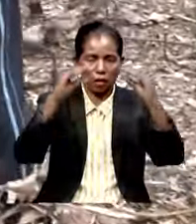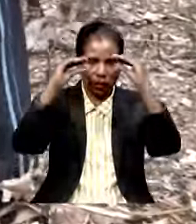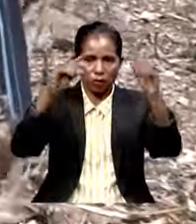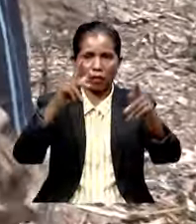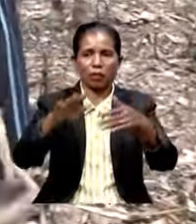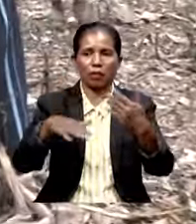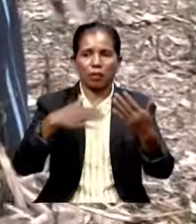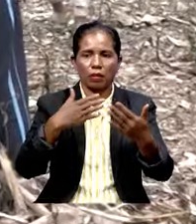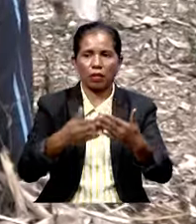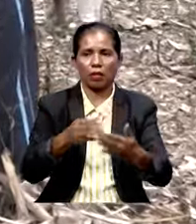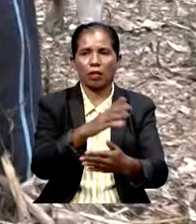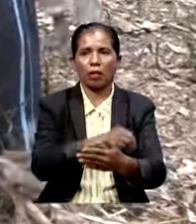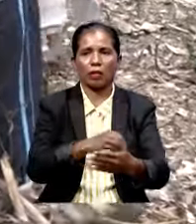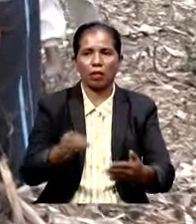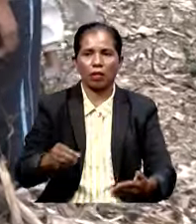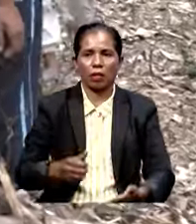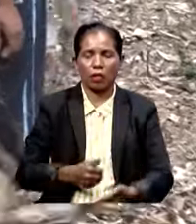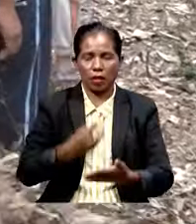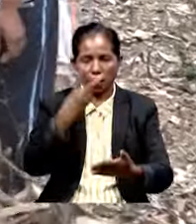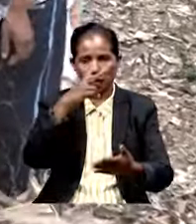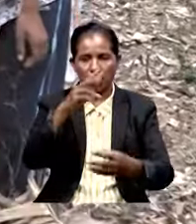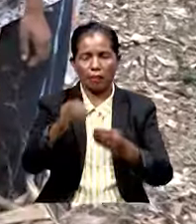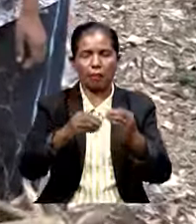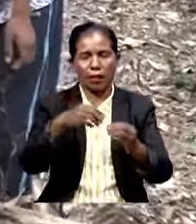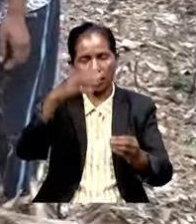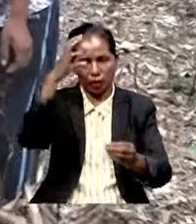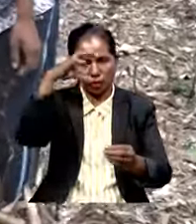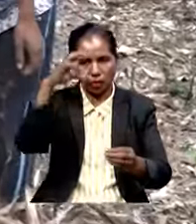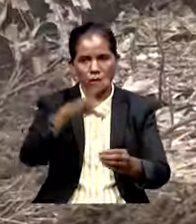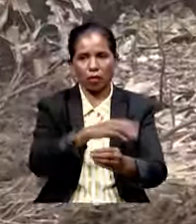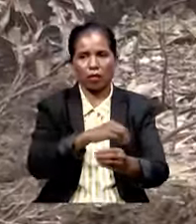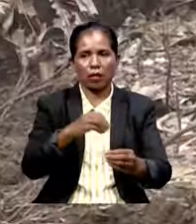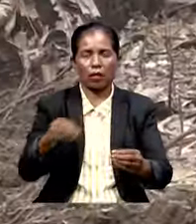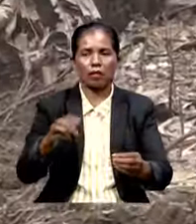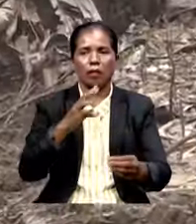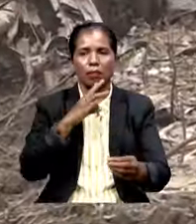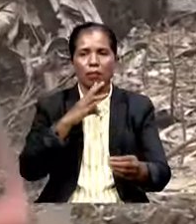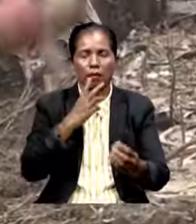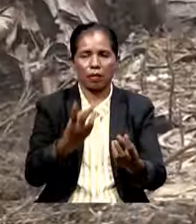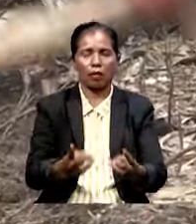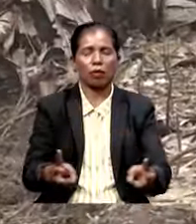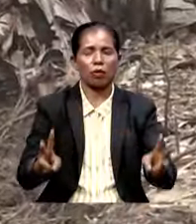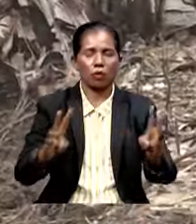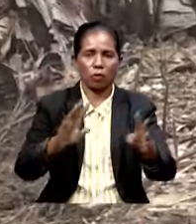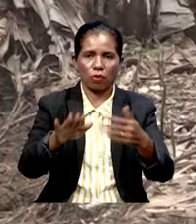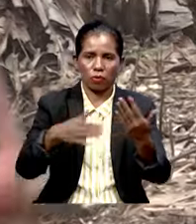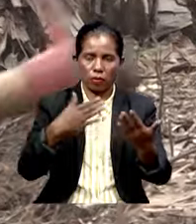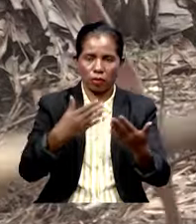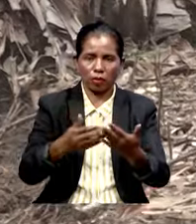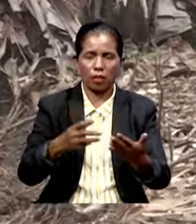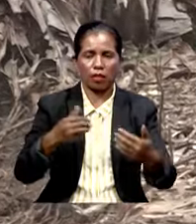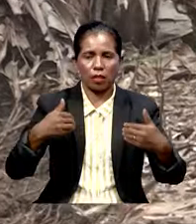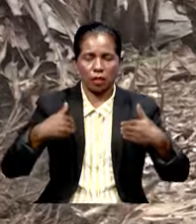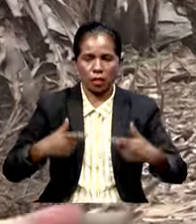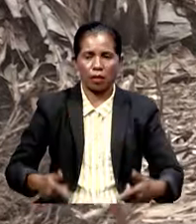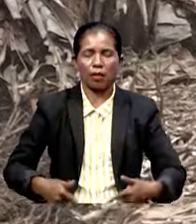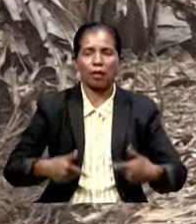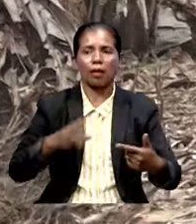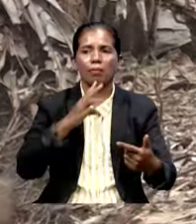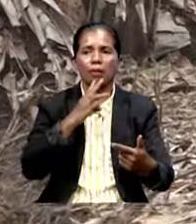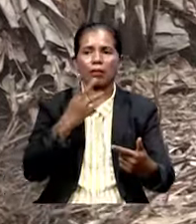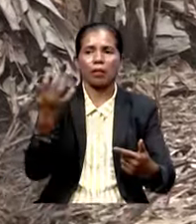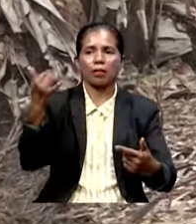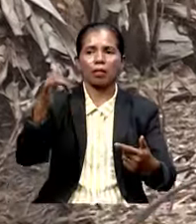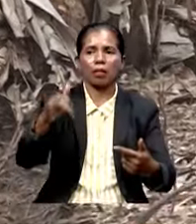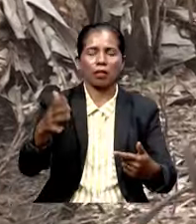comunidade Sira atu bele satan velocidade udam ben, no restaura be debu natural Sira, o de hamoris filafali be matan Sira